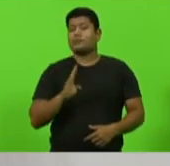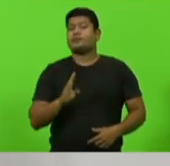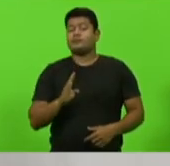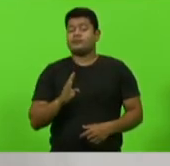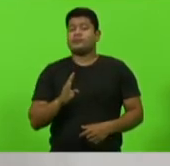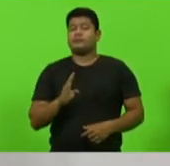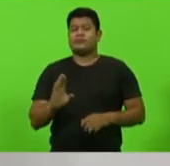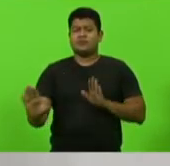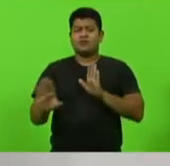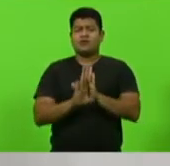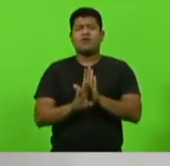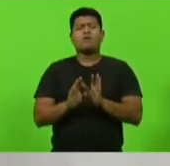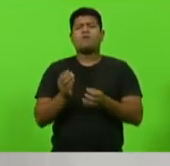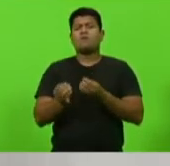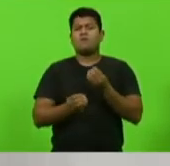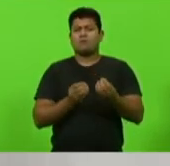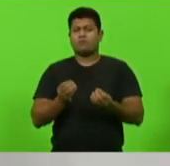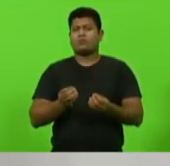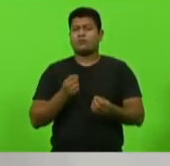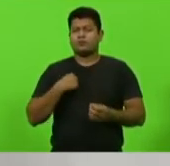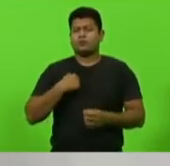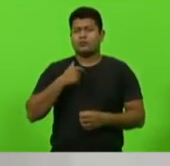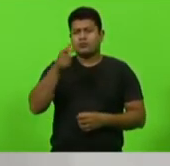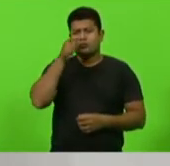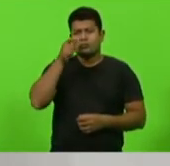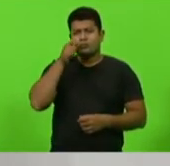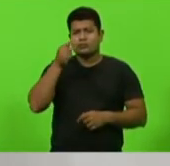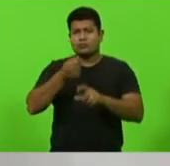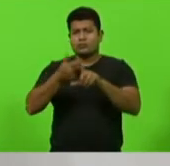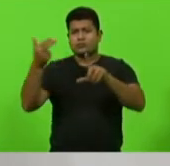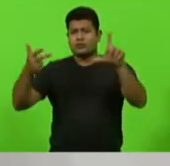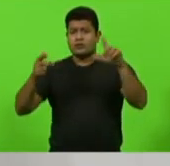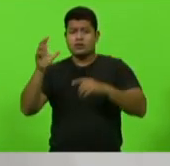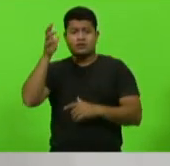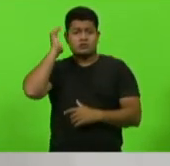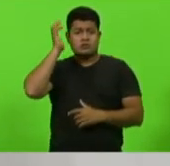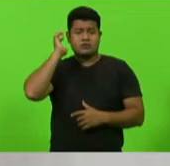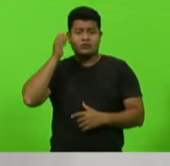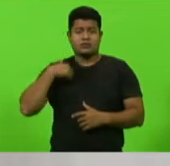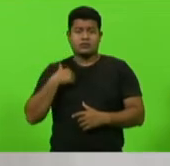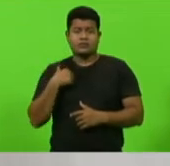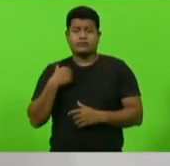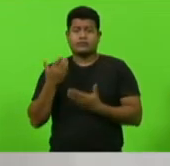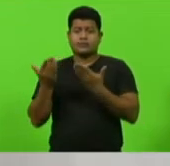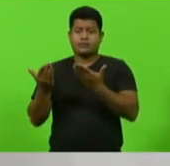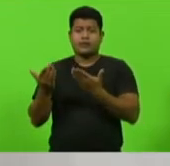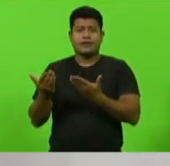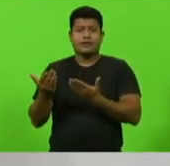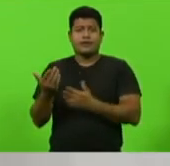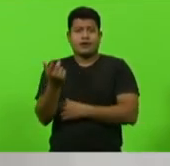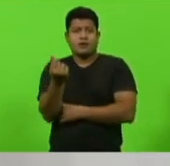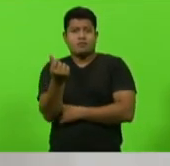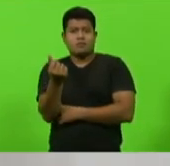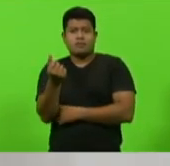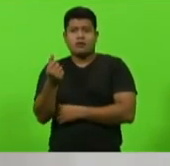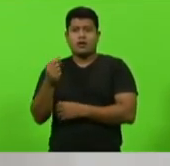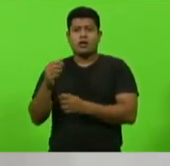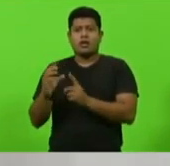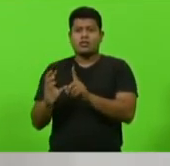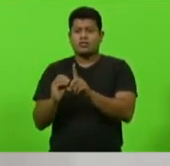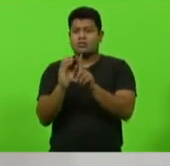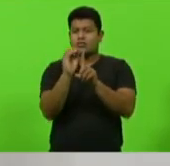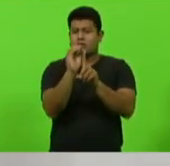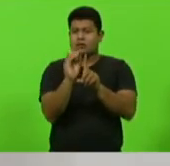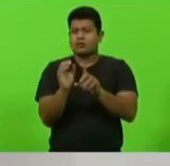na imprensa, na rádio, do preço do trigo, do preço do petróleo, do preço do gás,